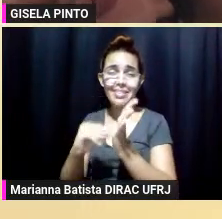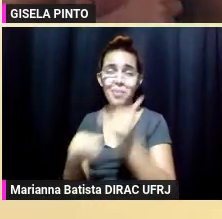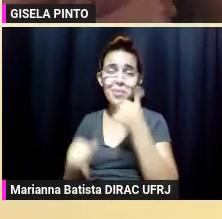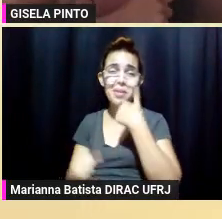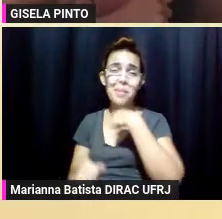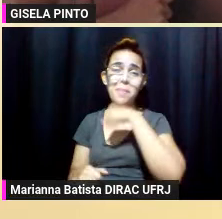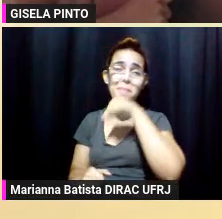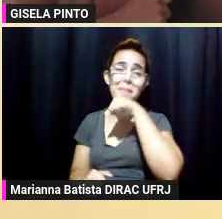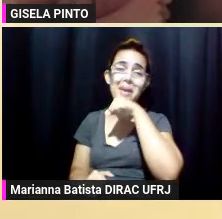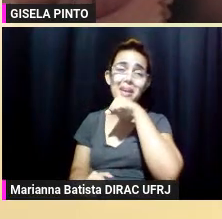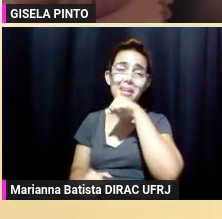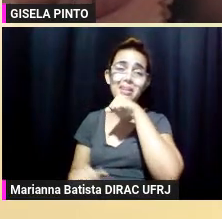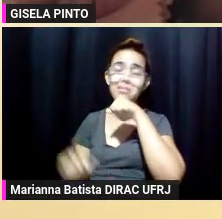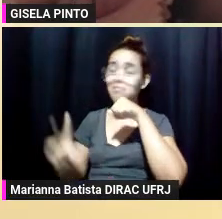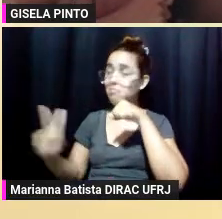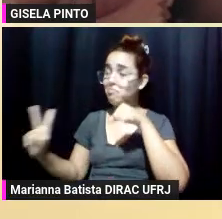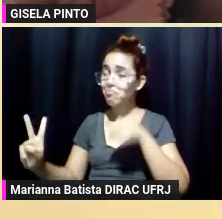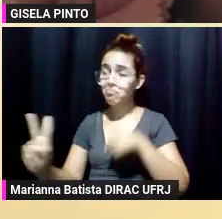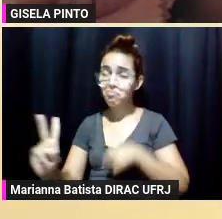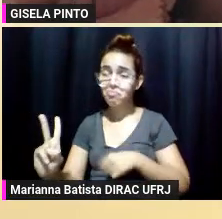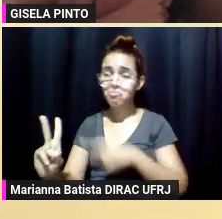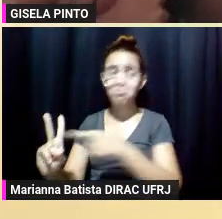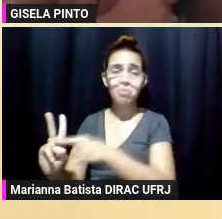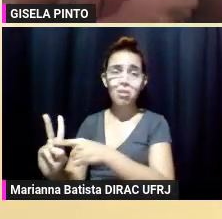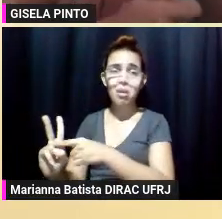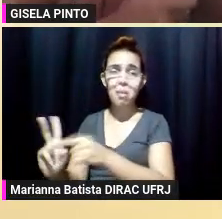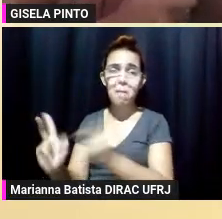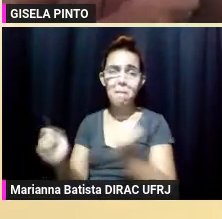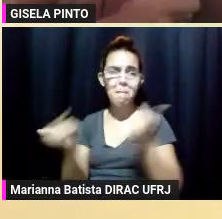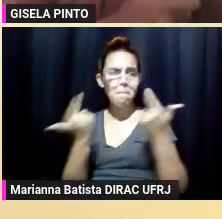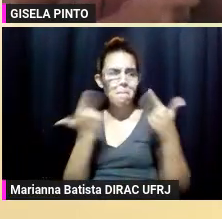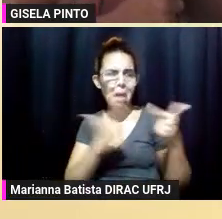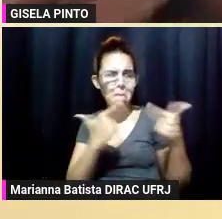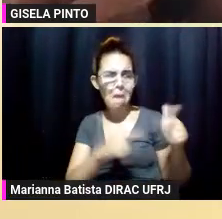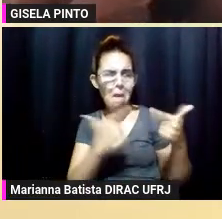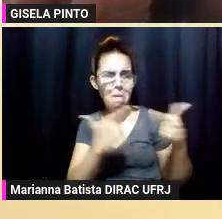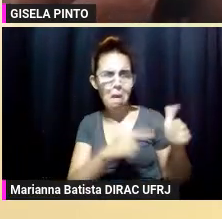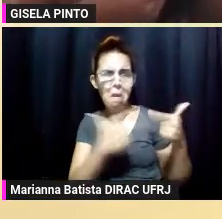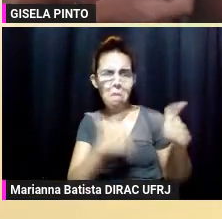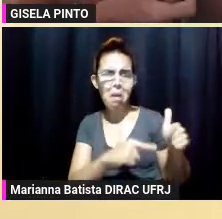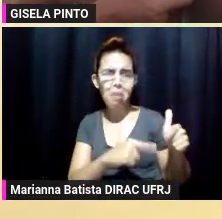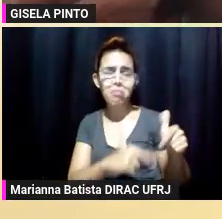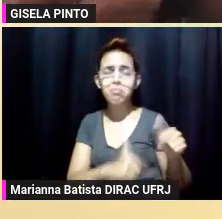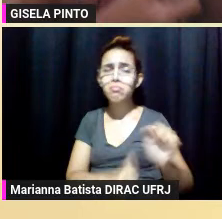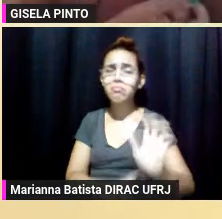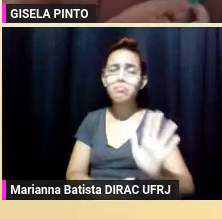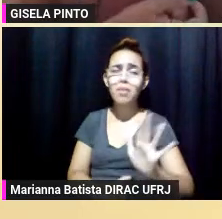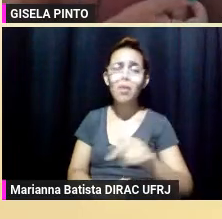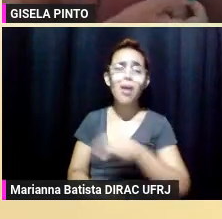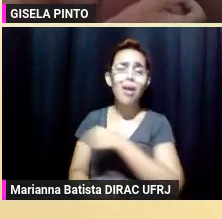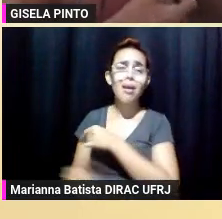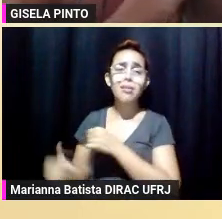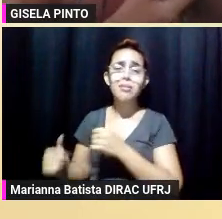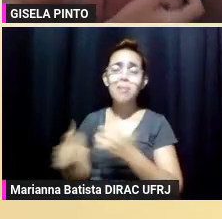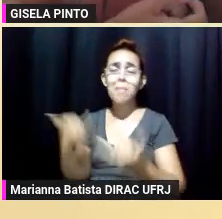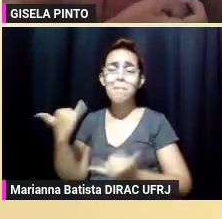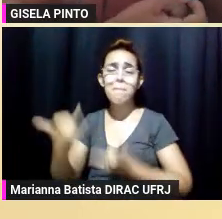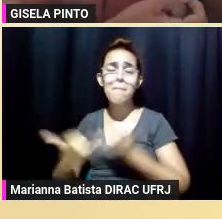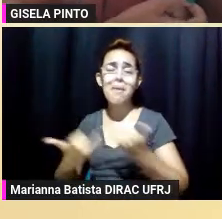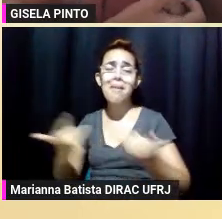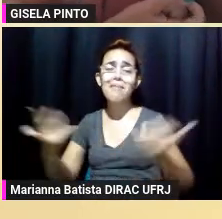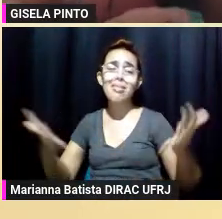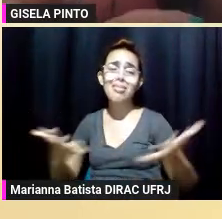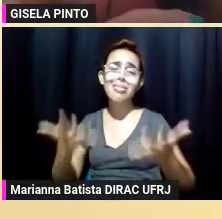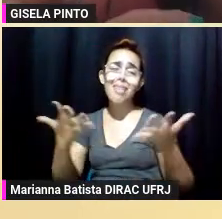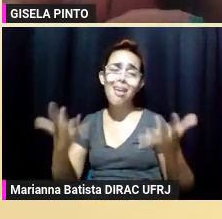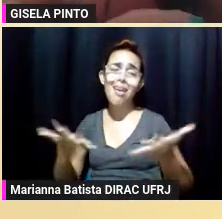isso contrafeitas, sabe? Elas sempre tinham essa brincadeira com um tom de leveza e de alegria, e que eu acho que é uma coisa